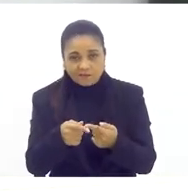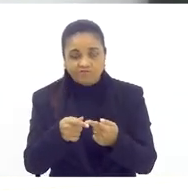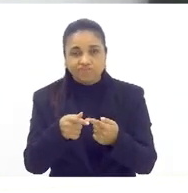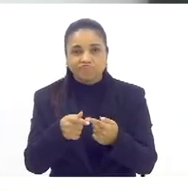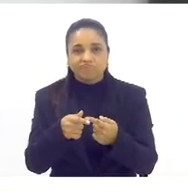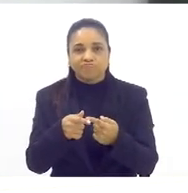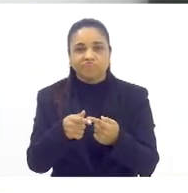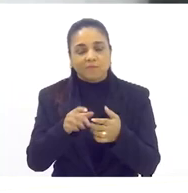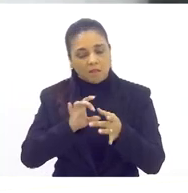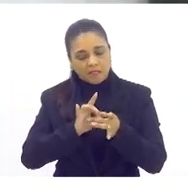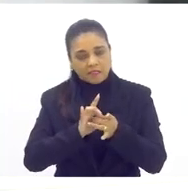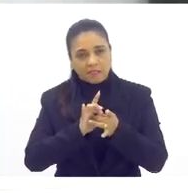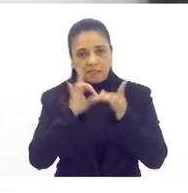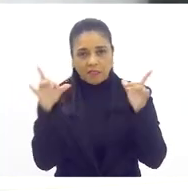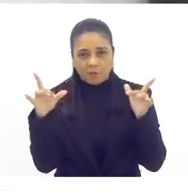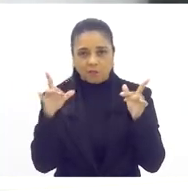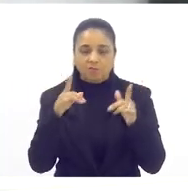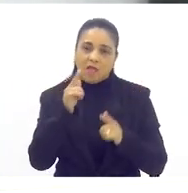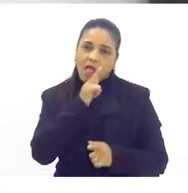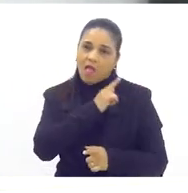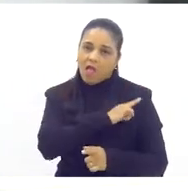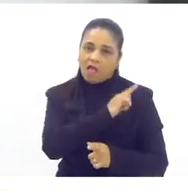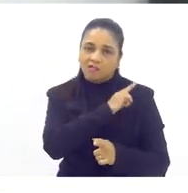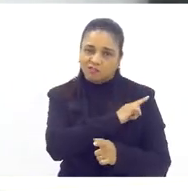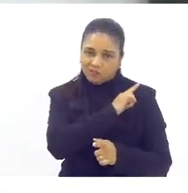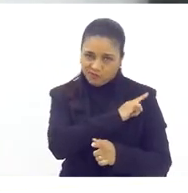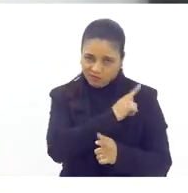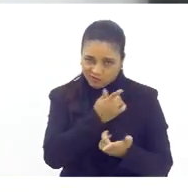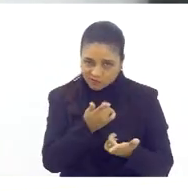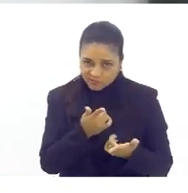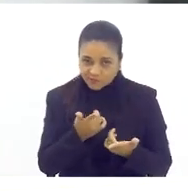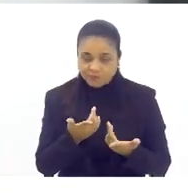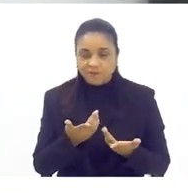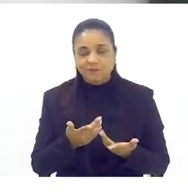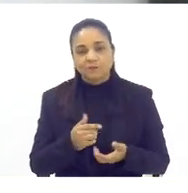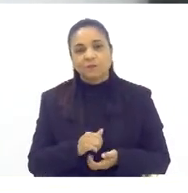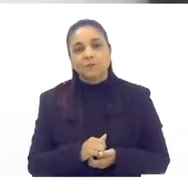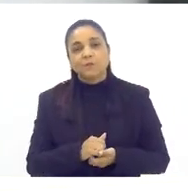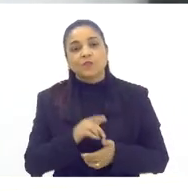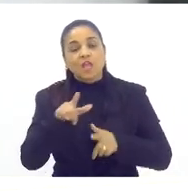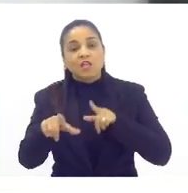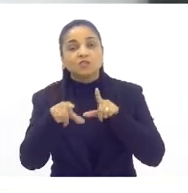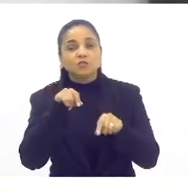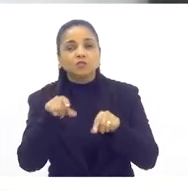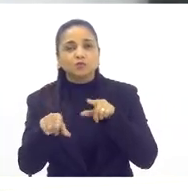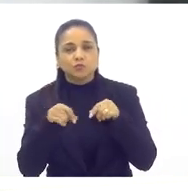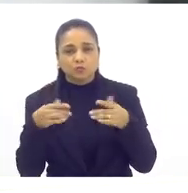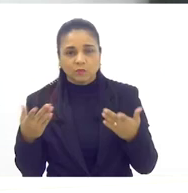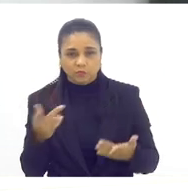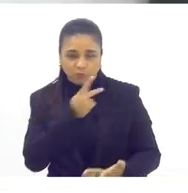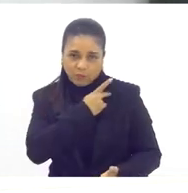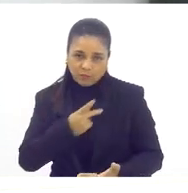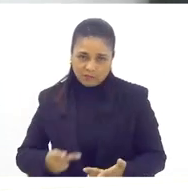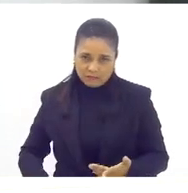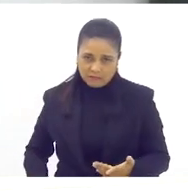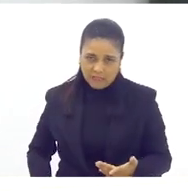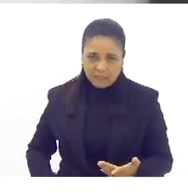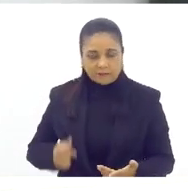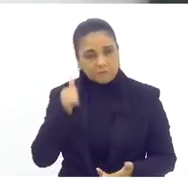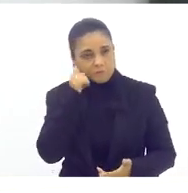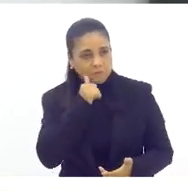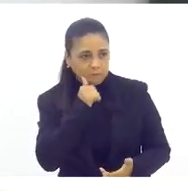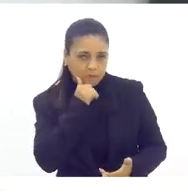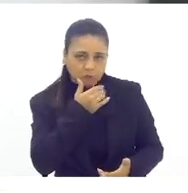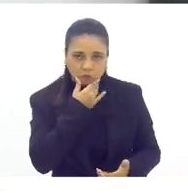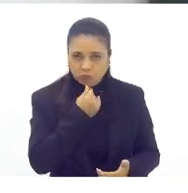democratizar a gestão da nossa rede atualmente né a escolha do presidente ou da presidente da